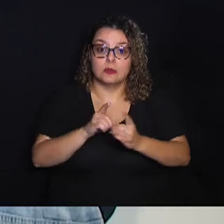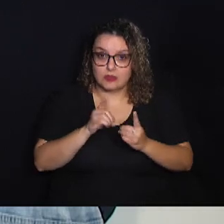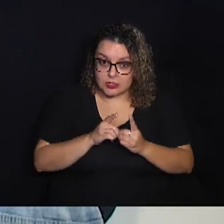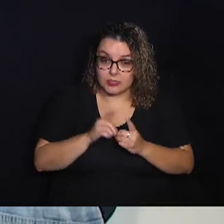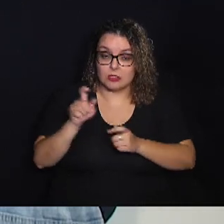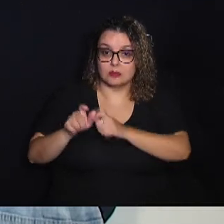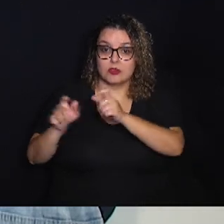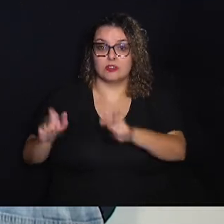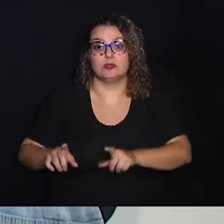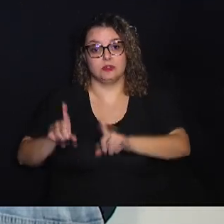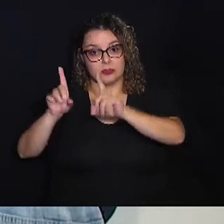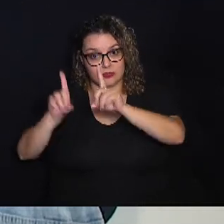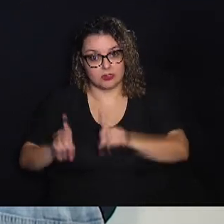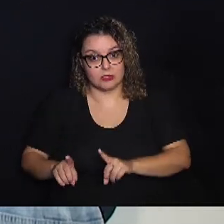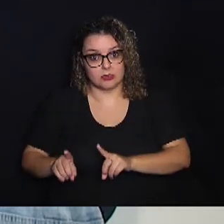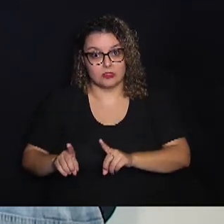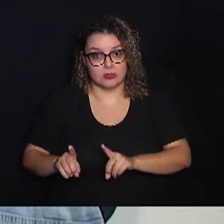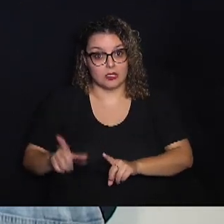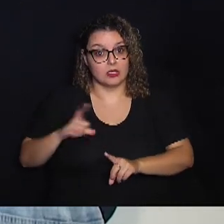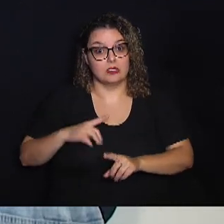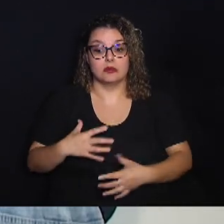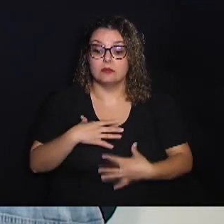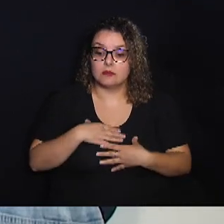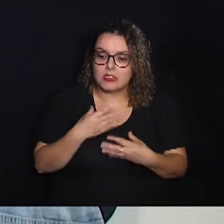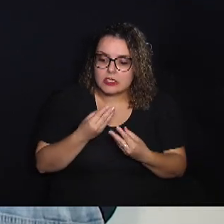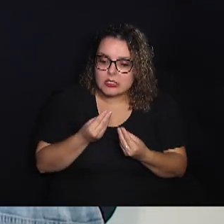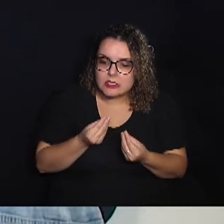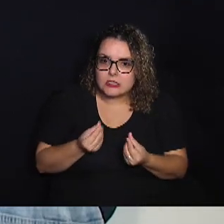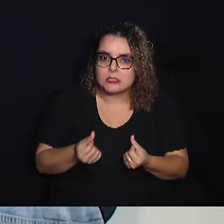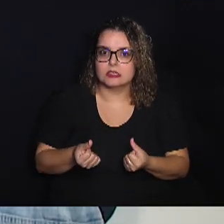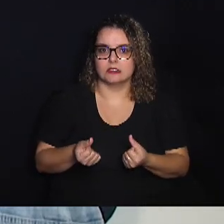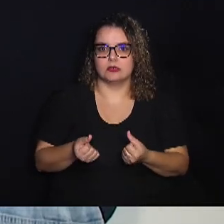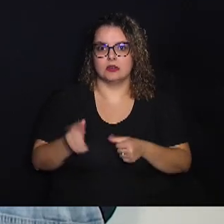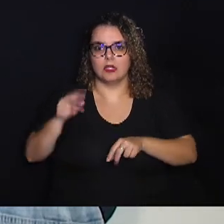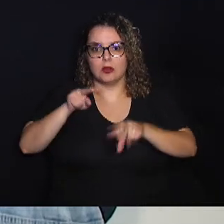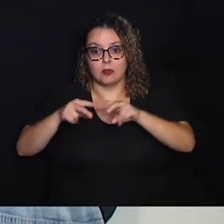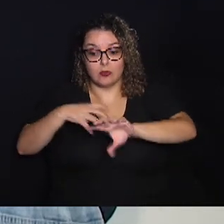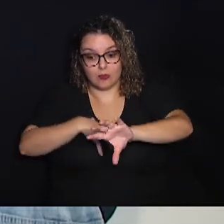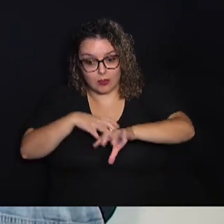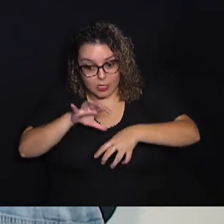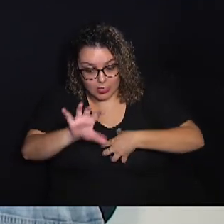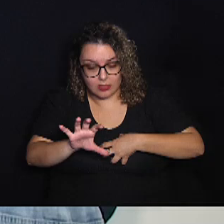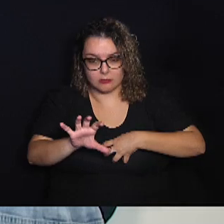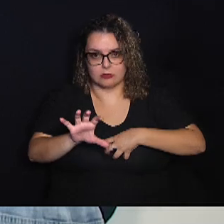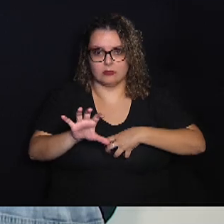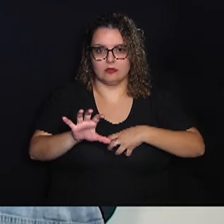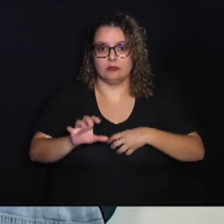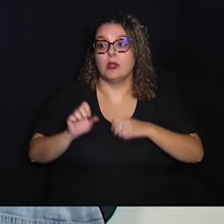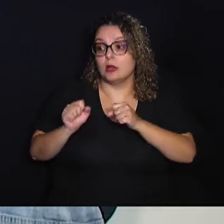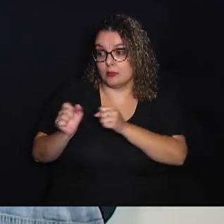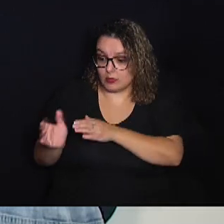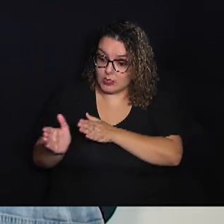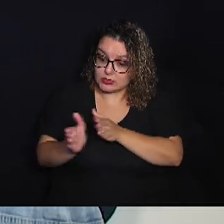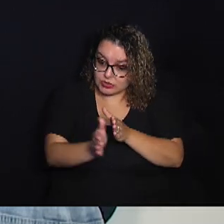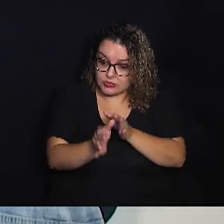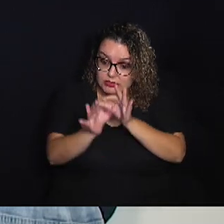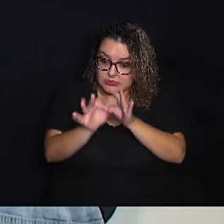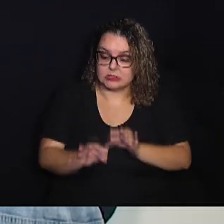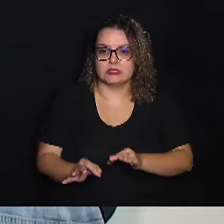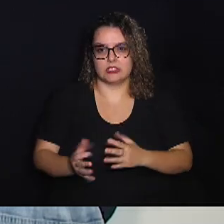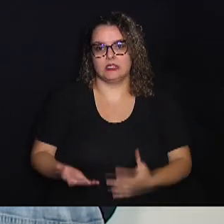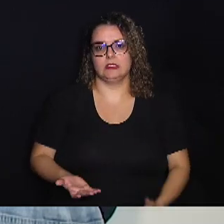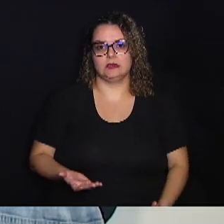com deficiência, ela tem que ter uma sensibilidade, né? Um olhar empático para que possa direcionar a